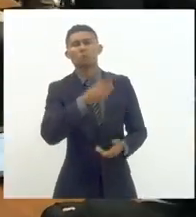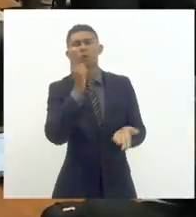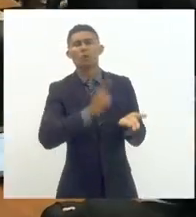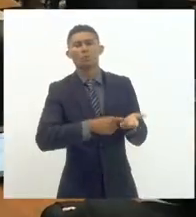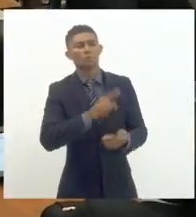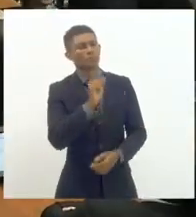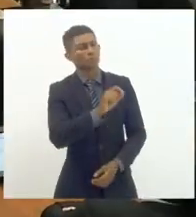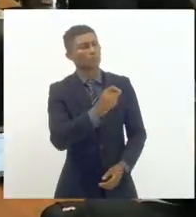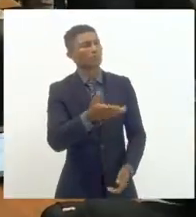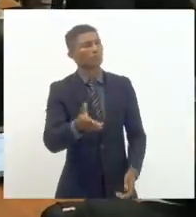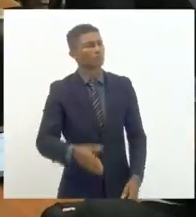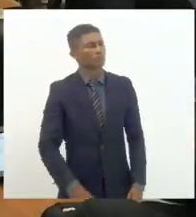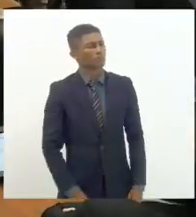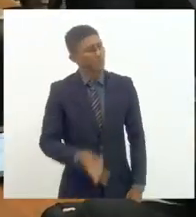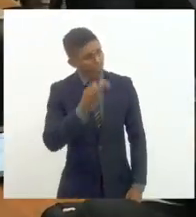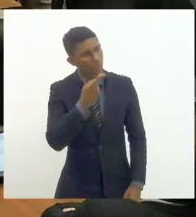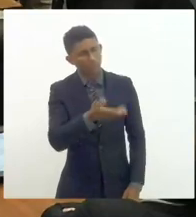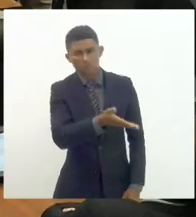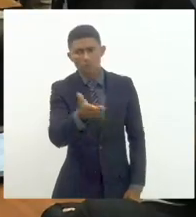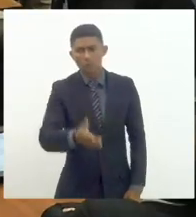Amorim, põe um acordo aí, Amorim.